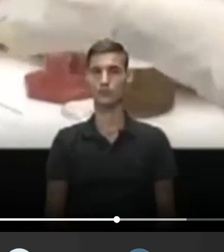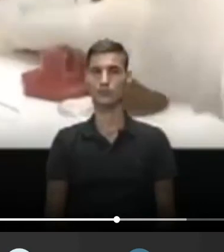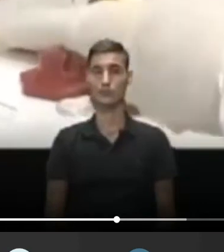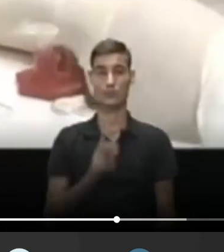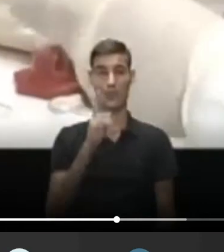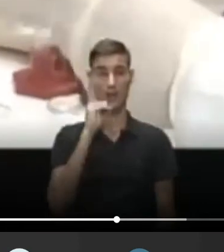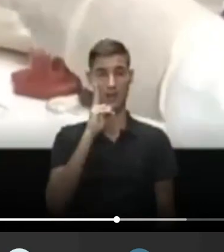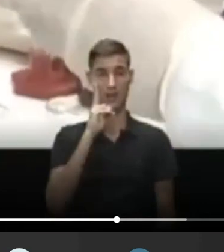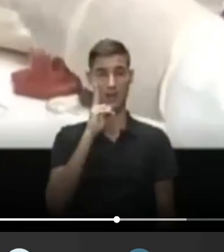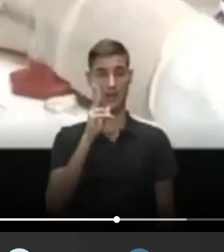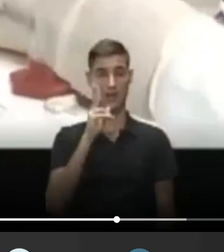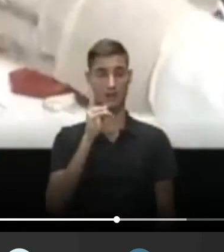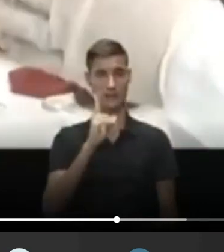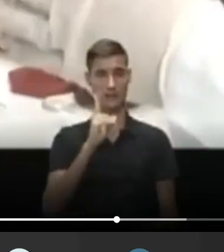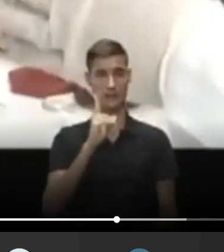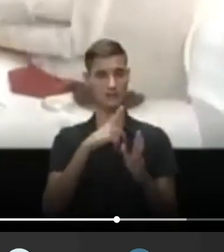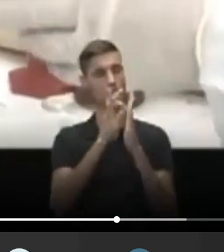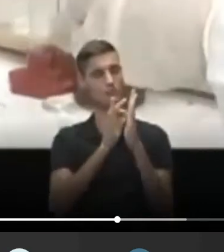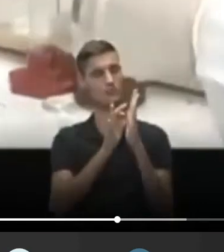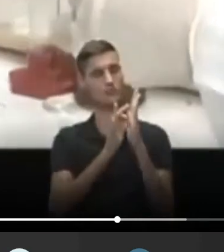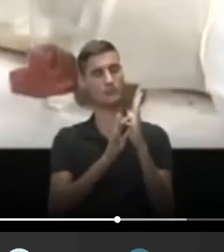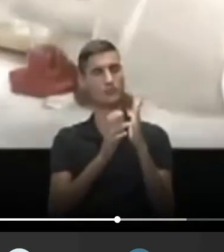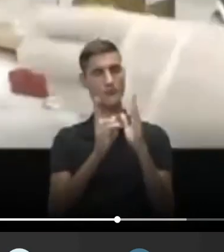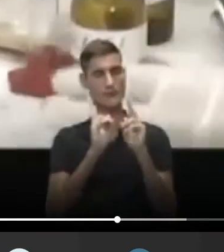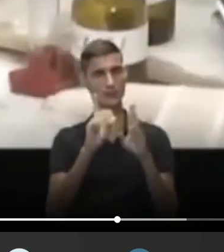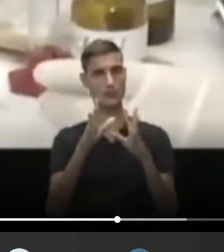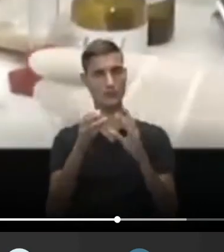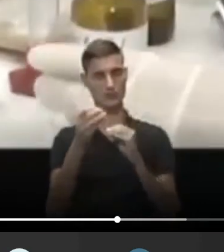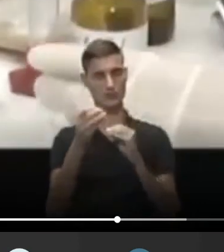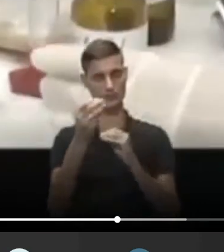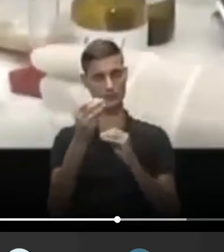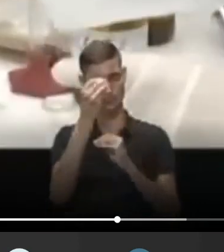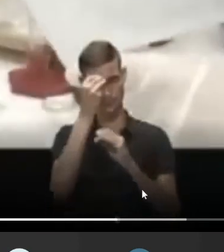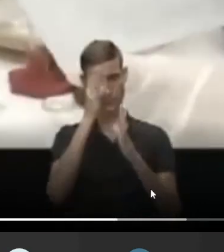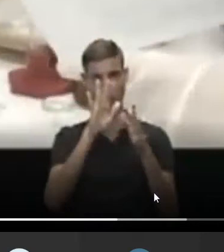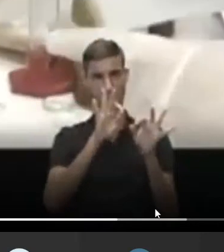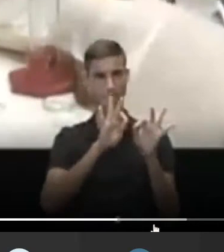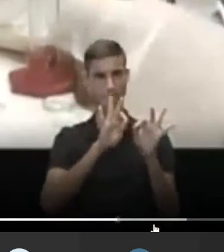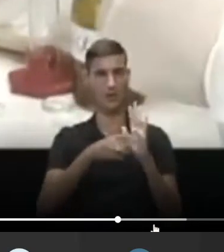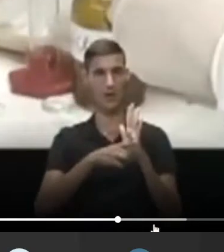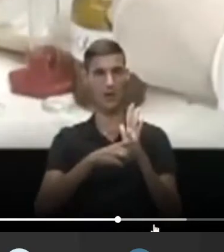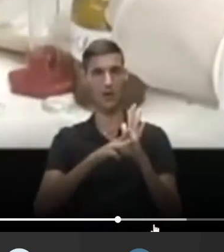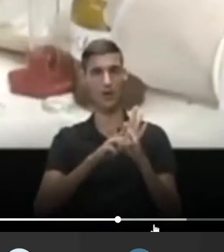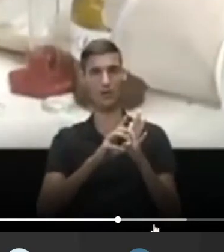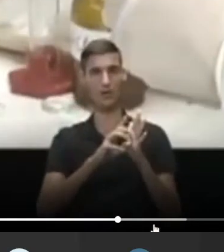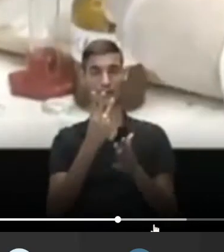utilizar o NaOH, que é o hidróxido de sódio.